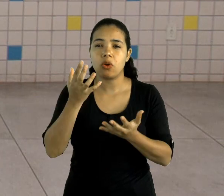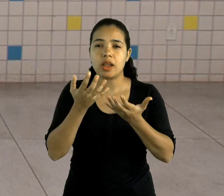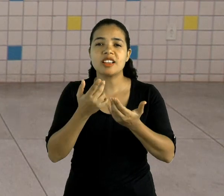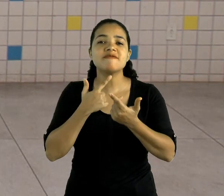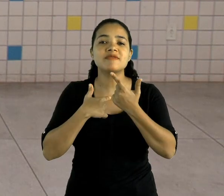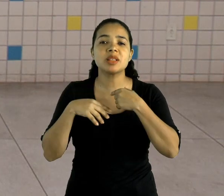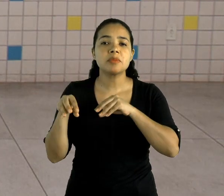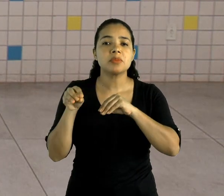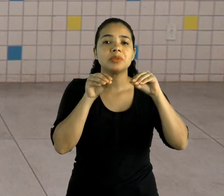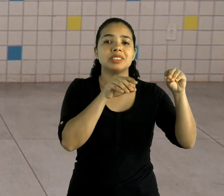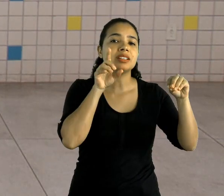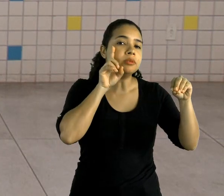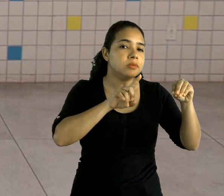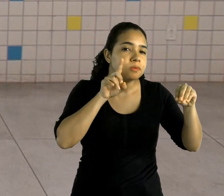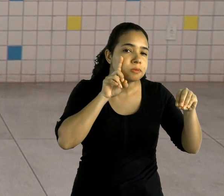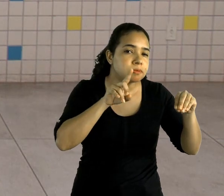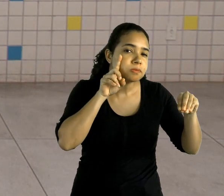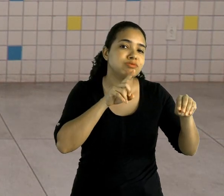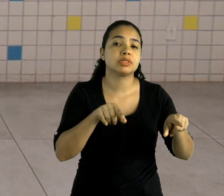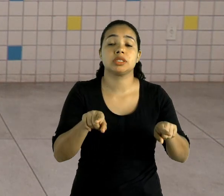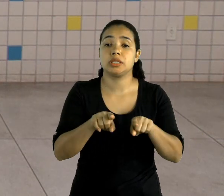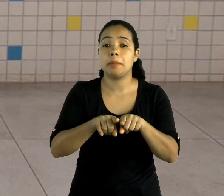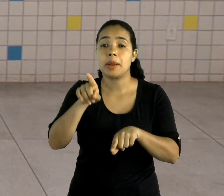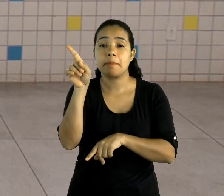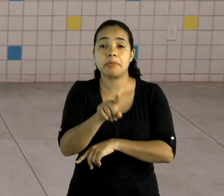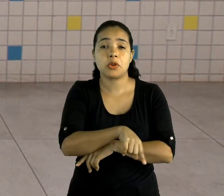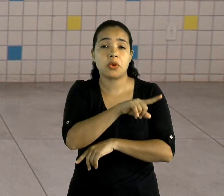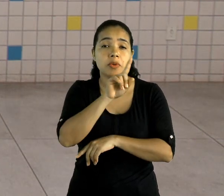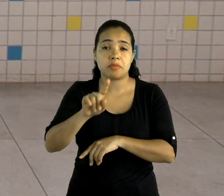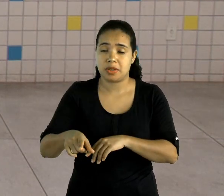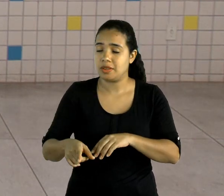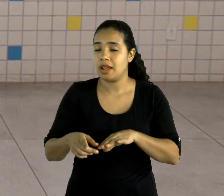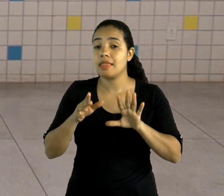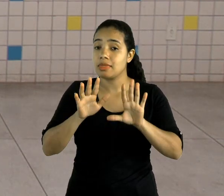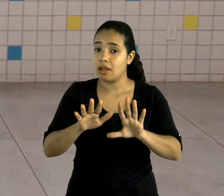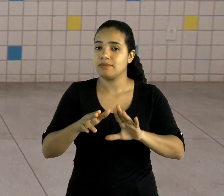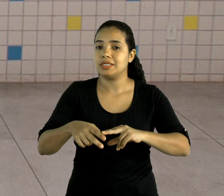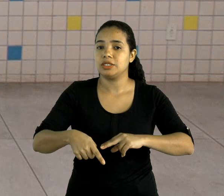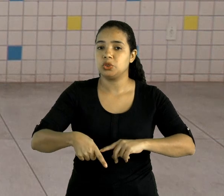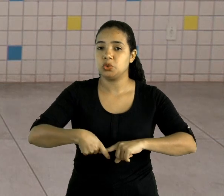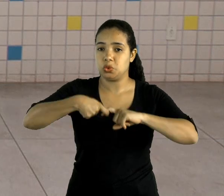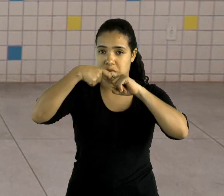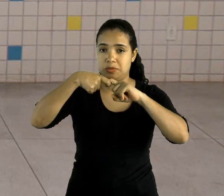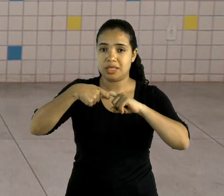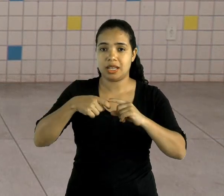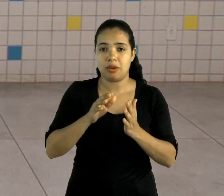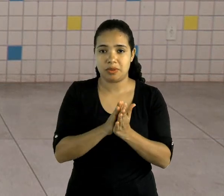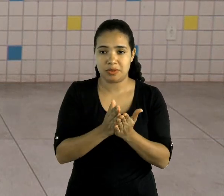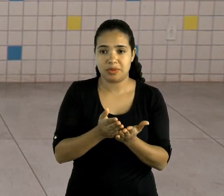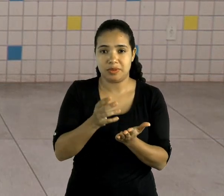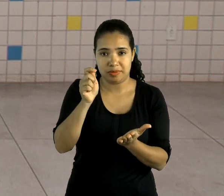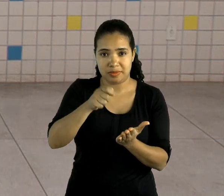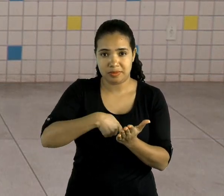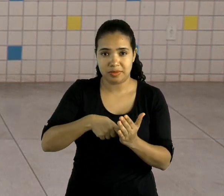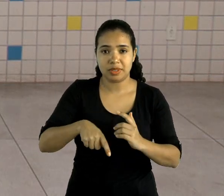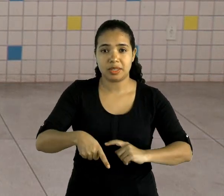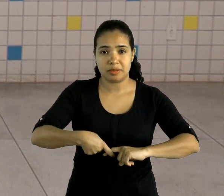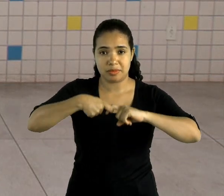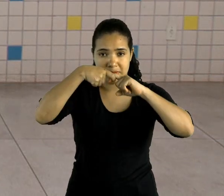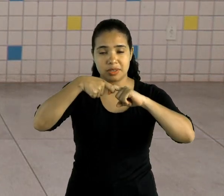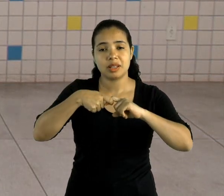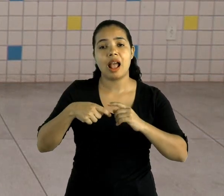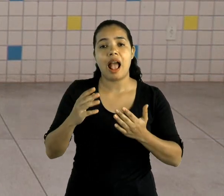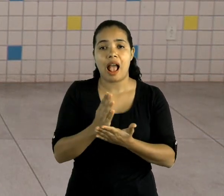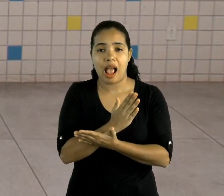Estados Unidos. Ele ainda suspendeu, na verdade, o visto para alguns